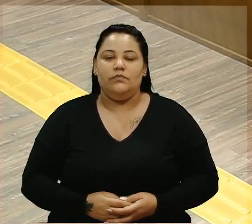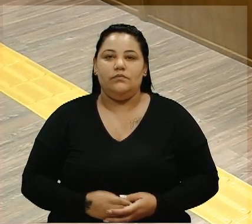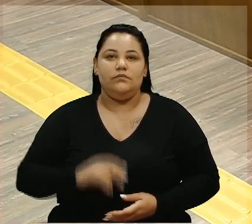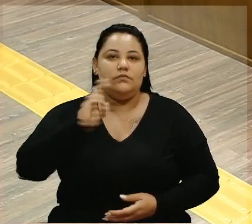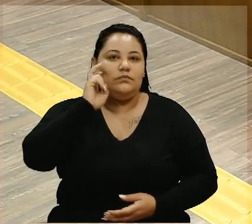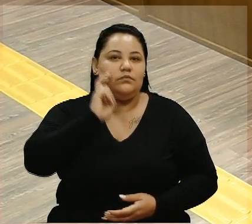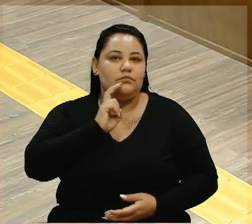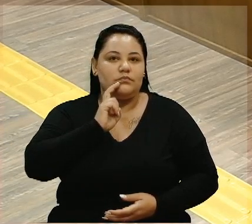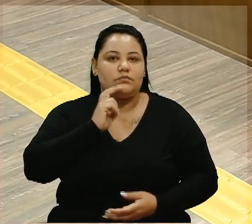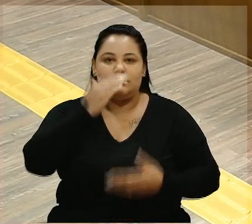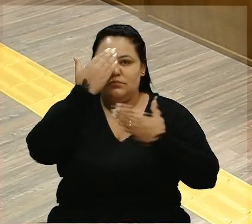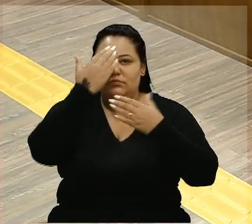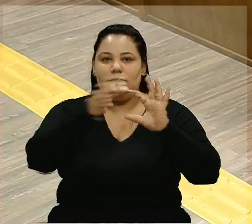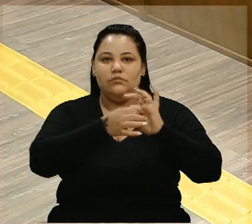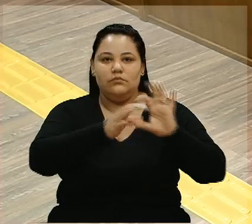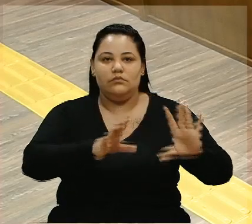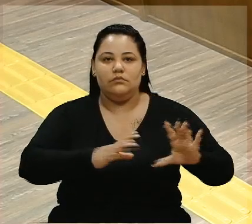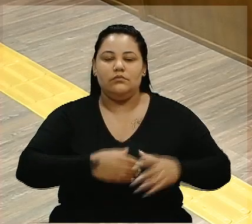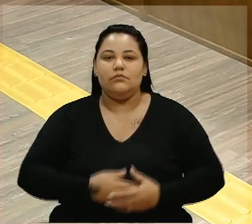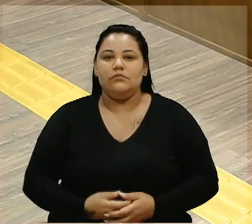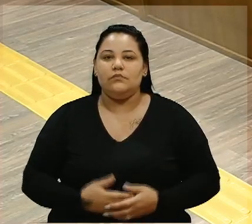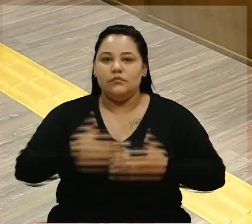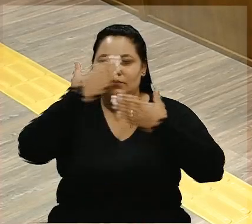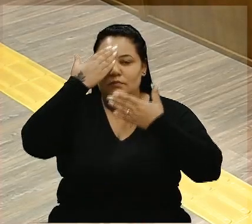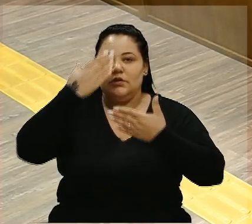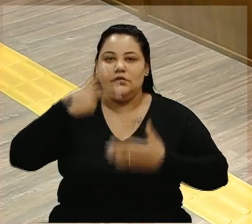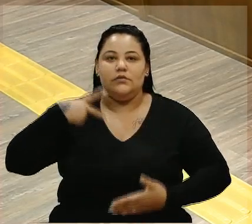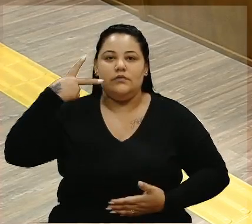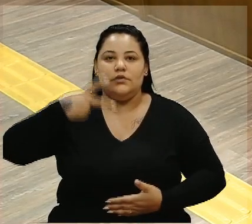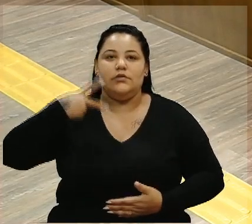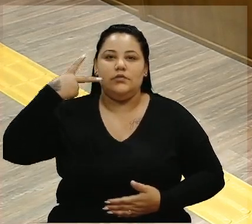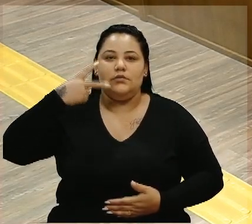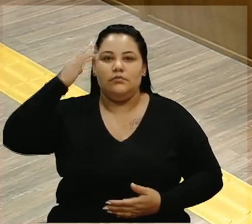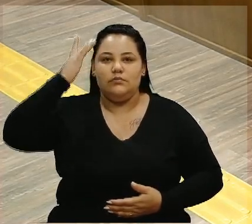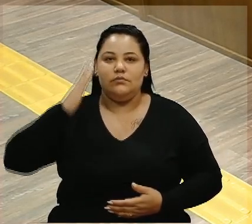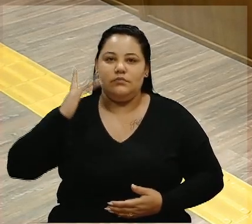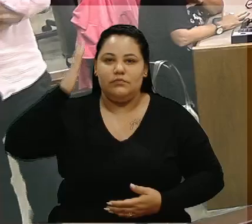Agradeço, Abrumão. Obrigado, vereadora Daiane Mello.